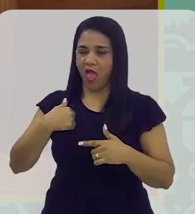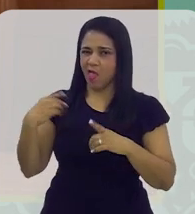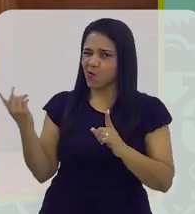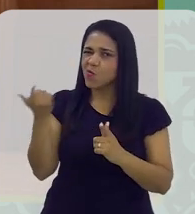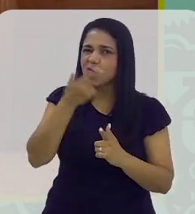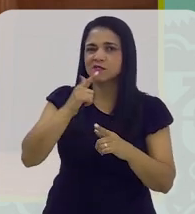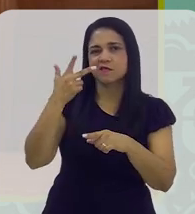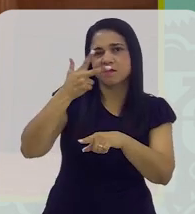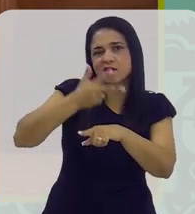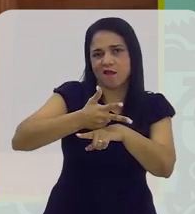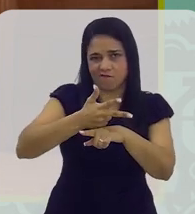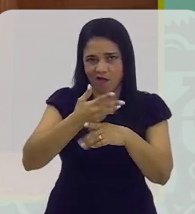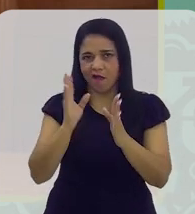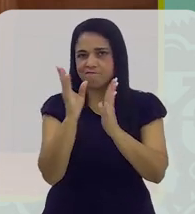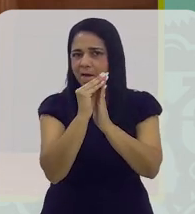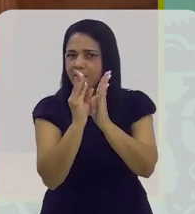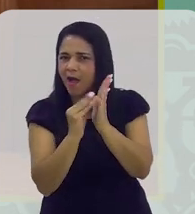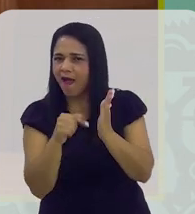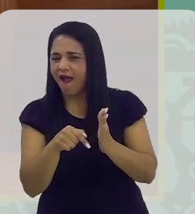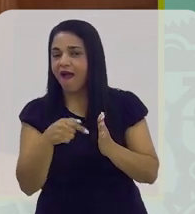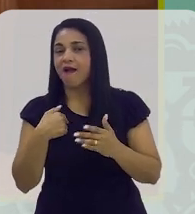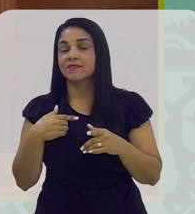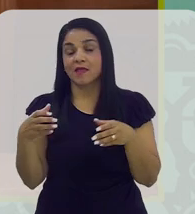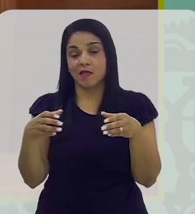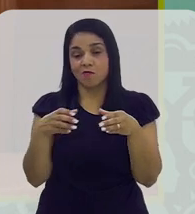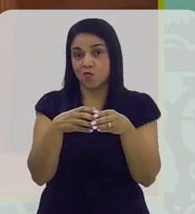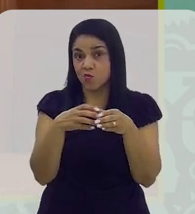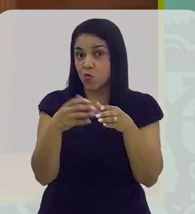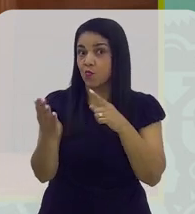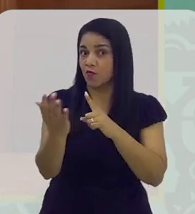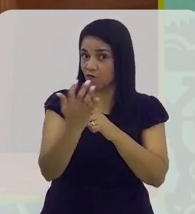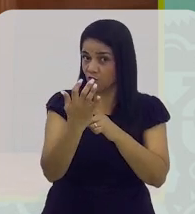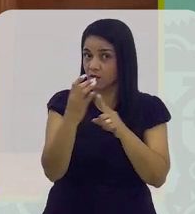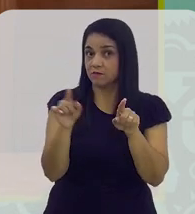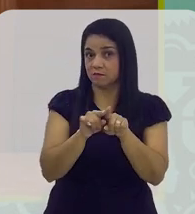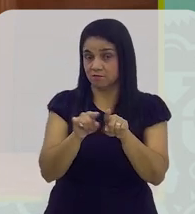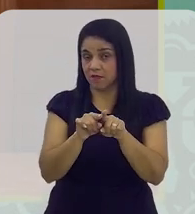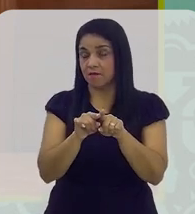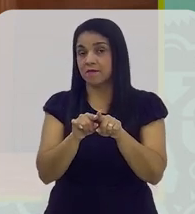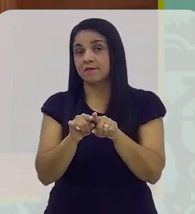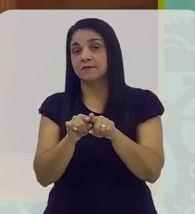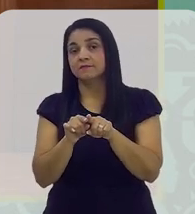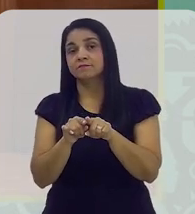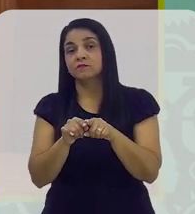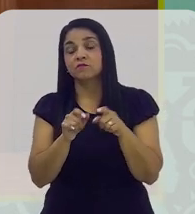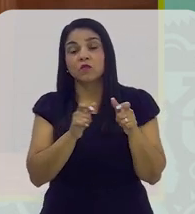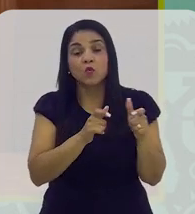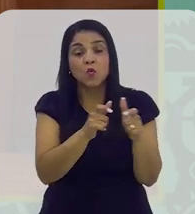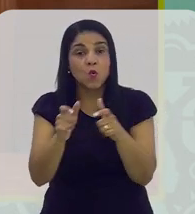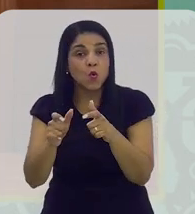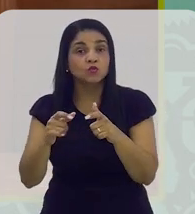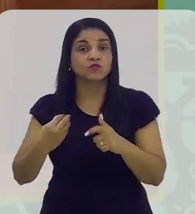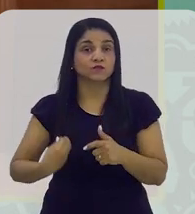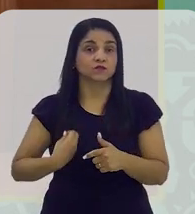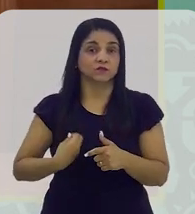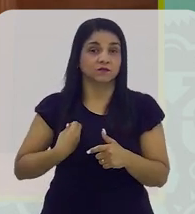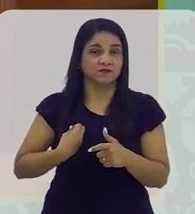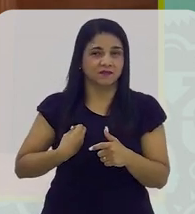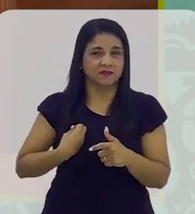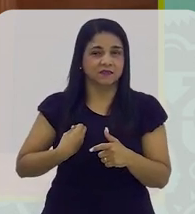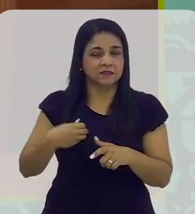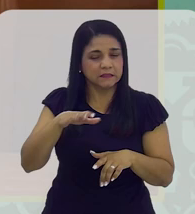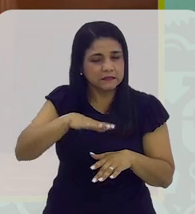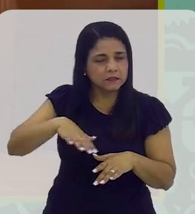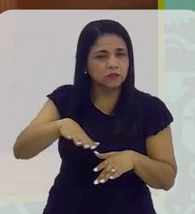outros colegas, né, outras postagens, tem a influência do grupo. Então, aonde você convive, se